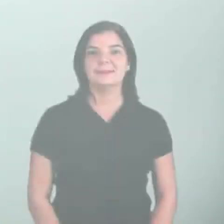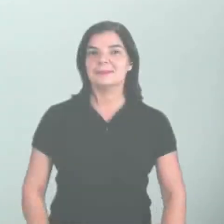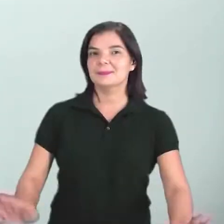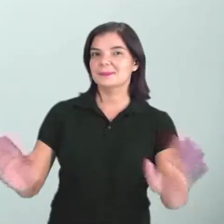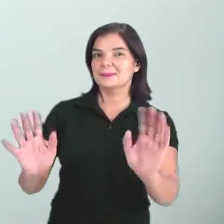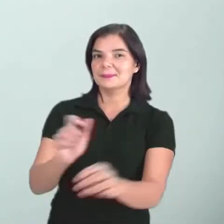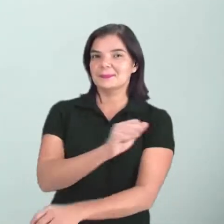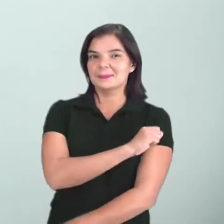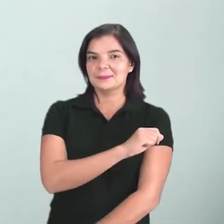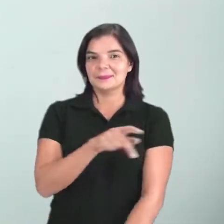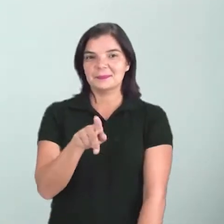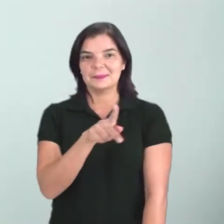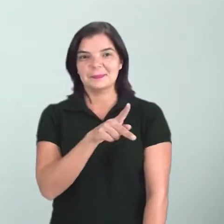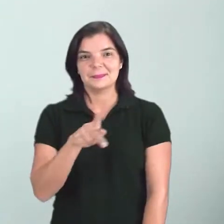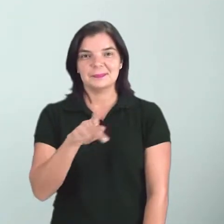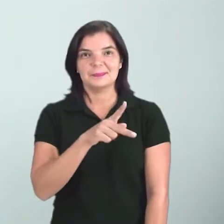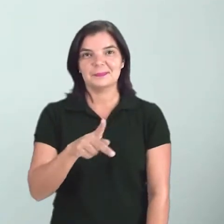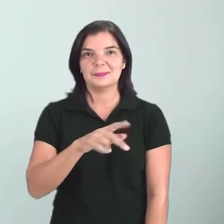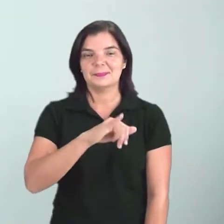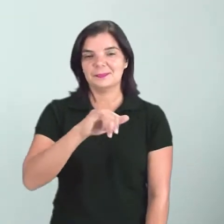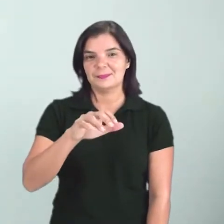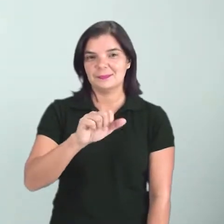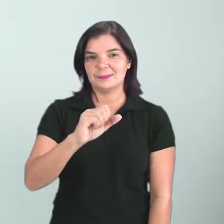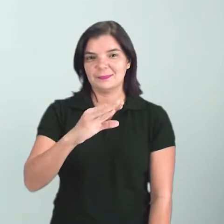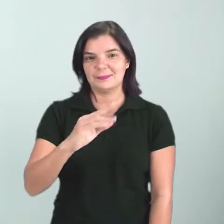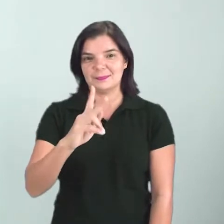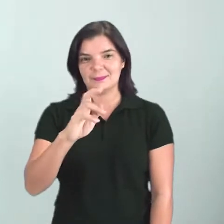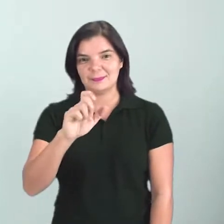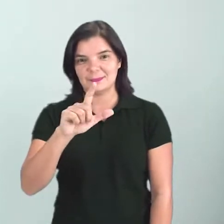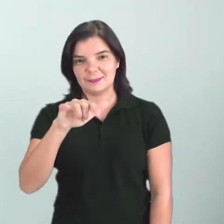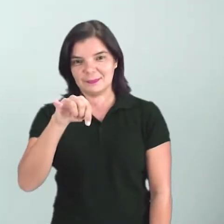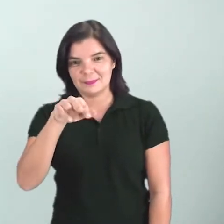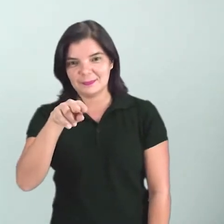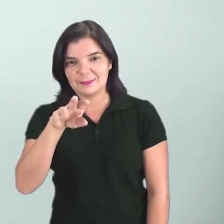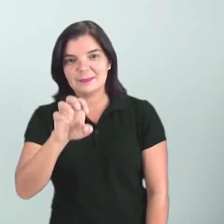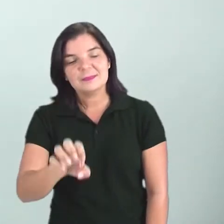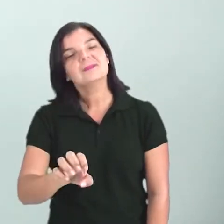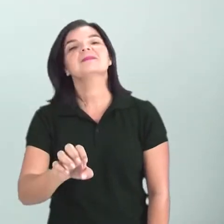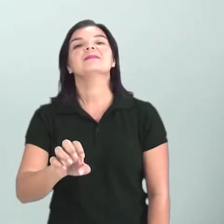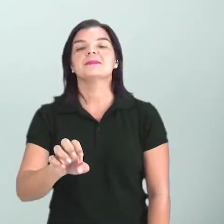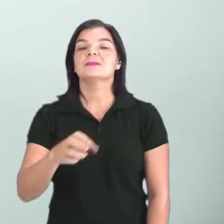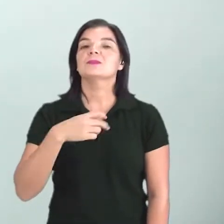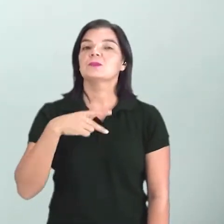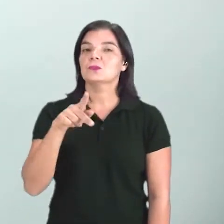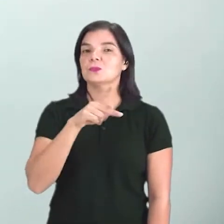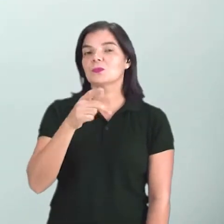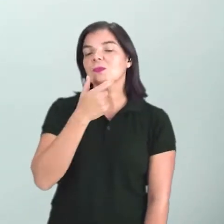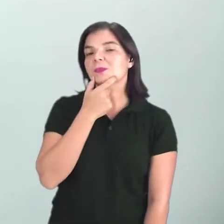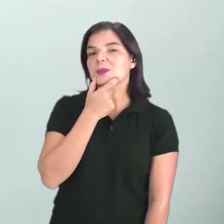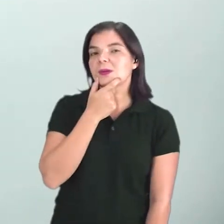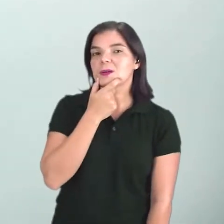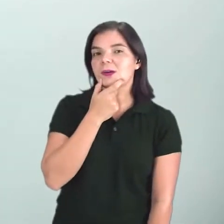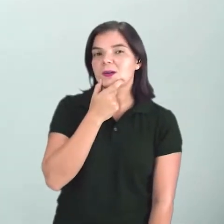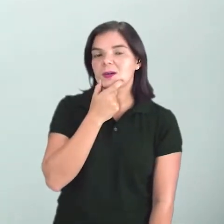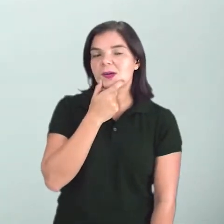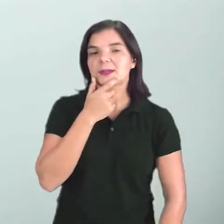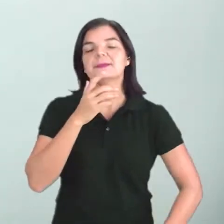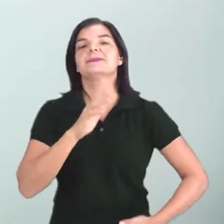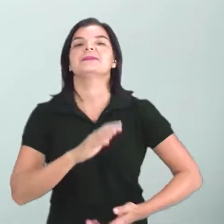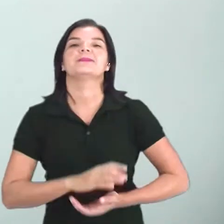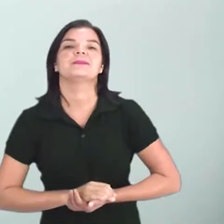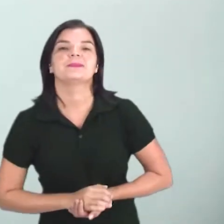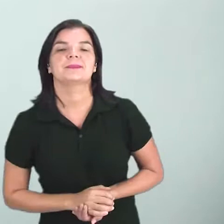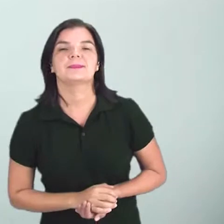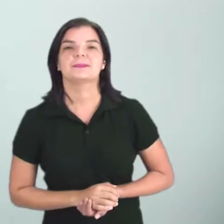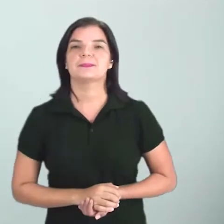Hello guys, my name is Jaqueline and welcome back to our English classes. Olá pessoal, meu nome é Jaqueline e sejam bem-vindos à